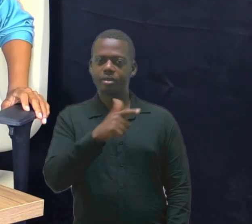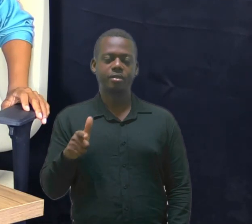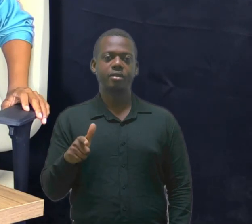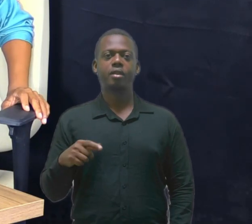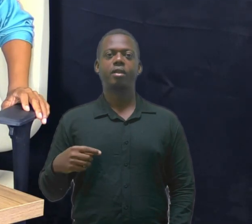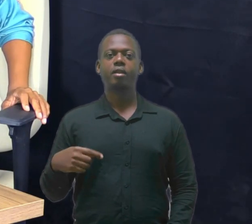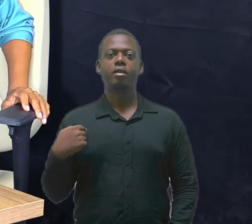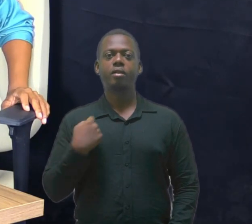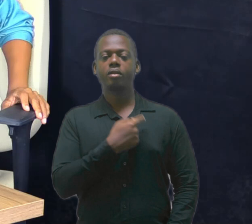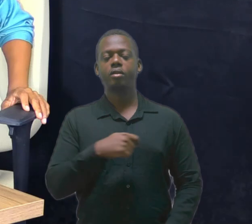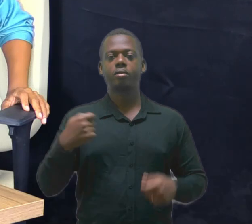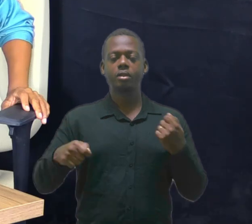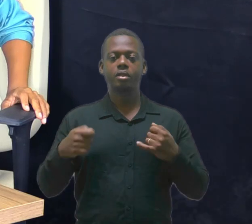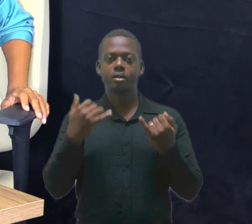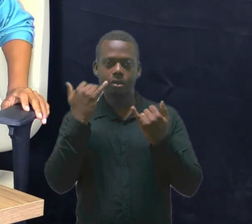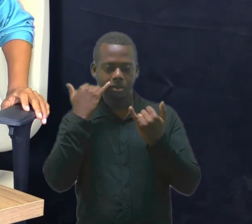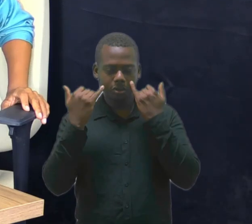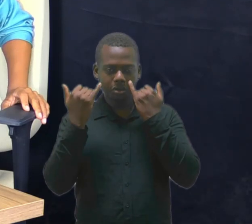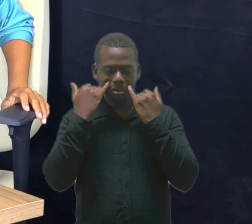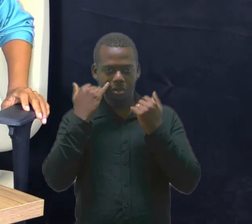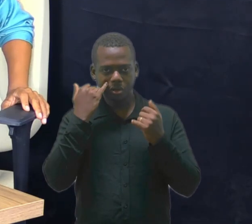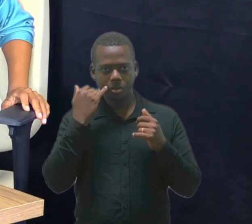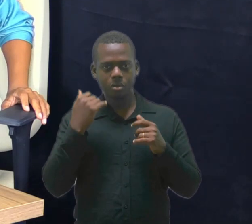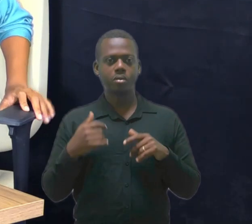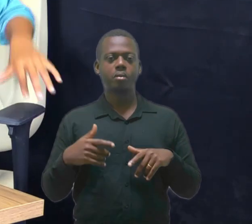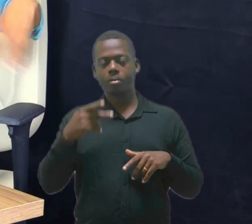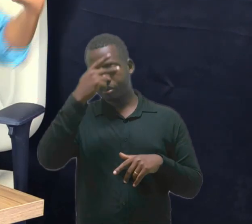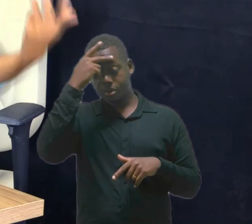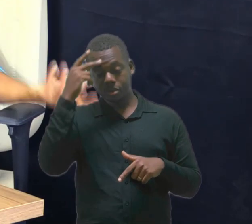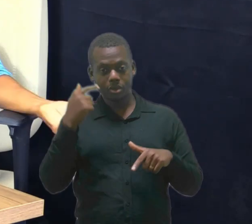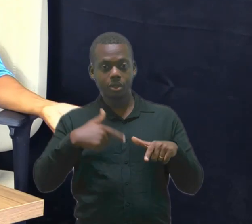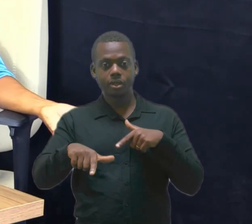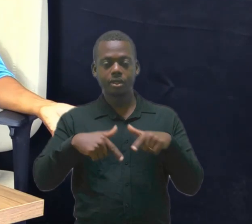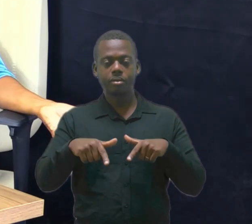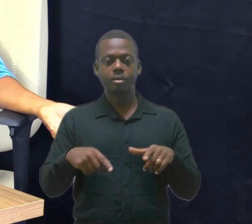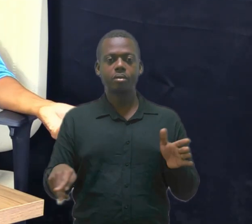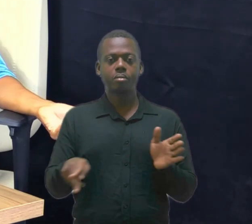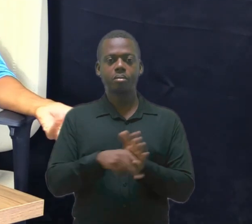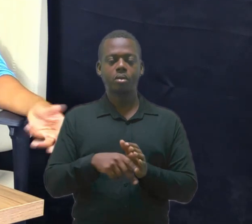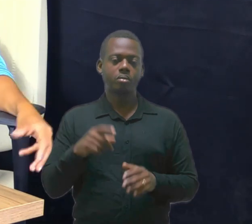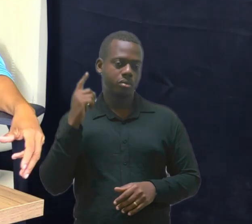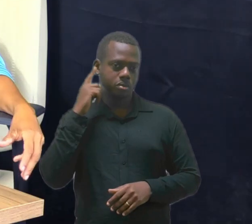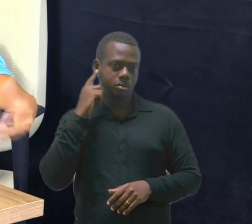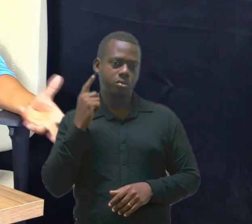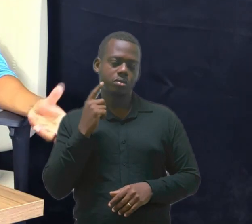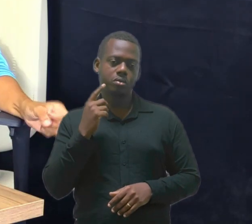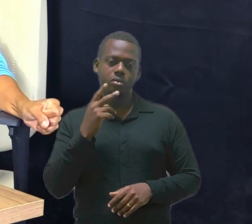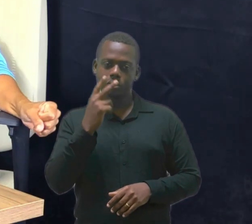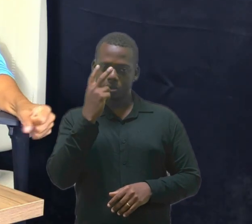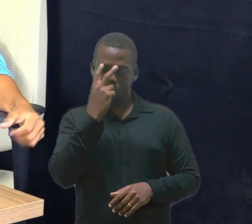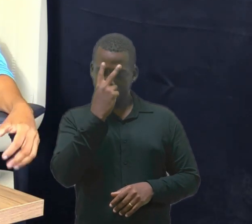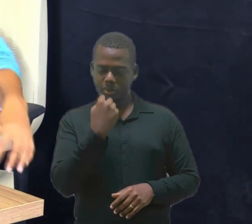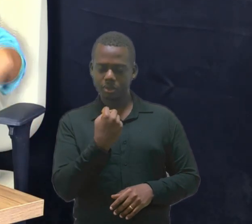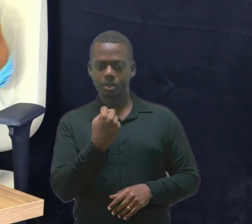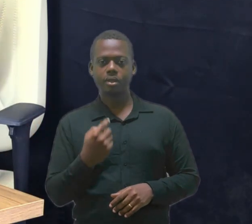precisamos de formação para tanto quem vai trabalhar com cego, para bem com os próprios cegos. Né? Então, assim, os cegos,